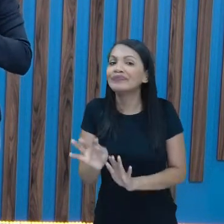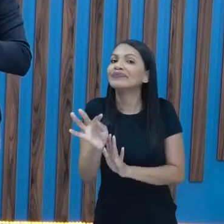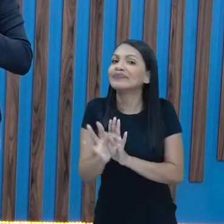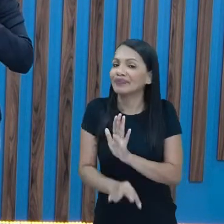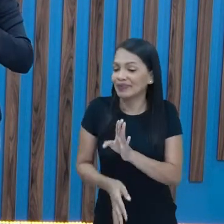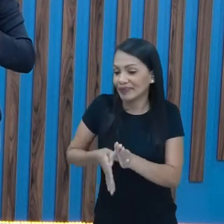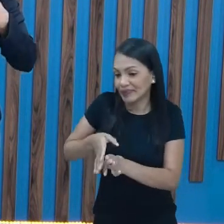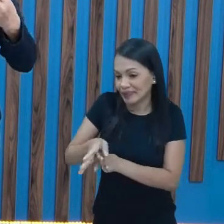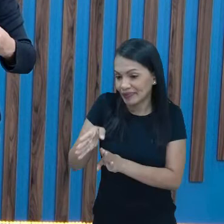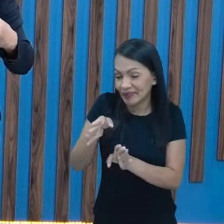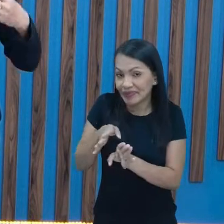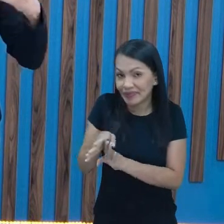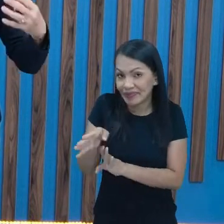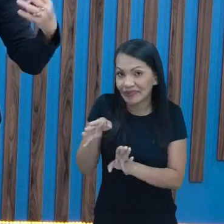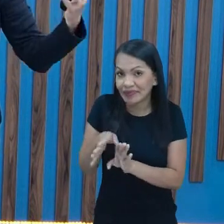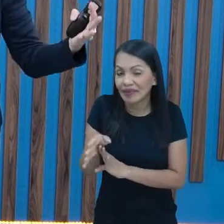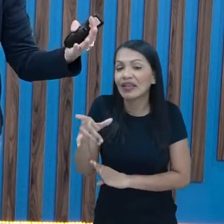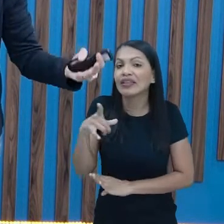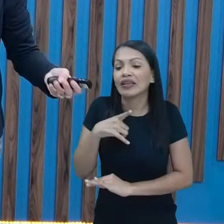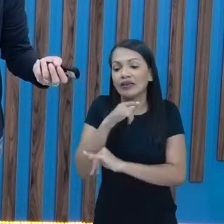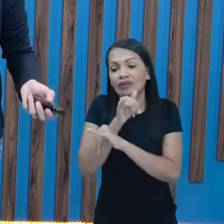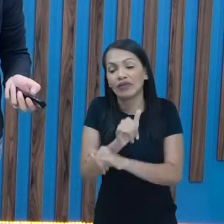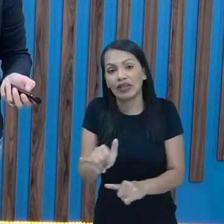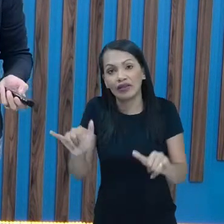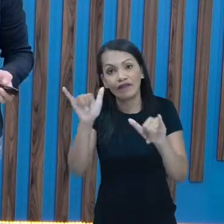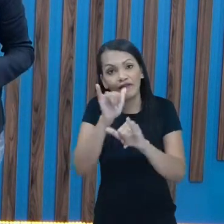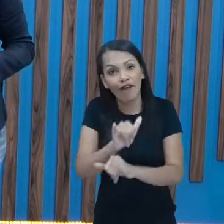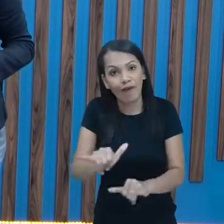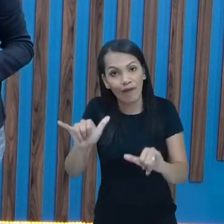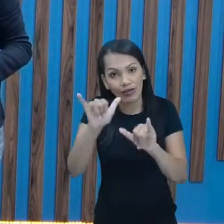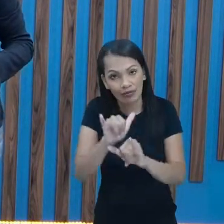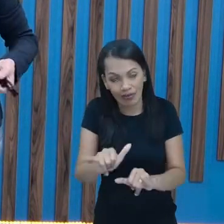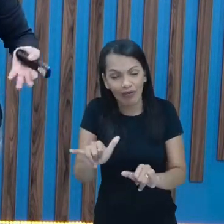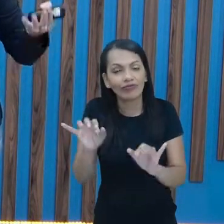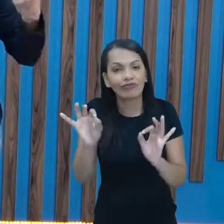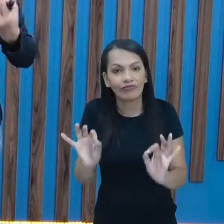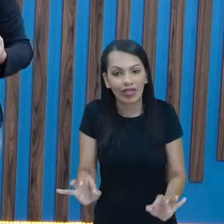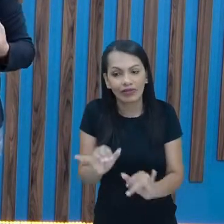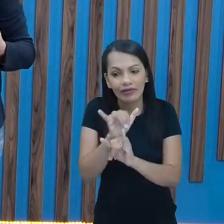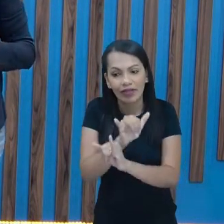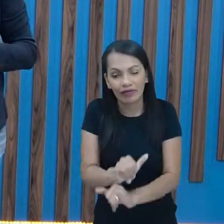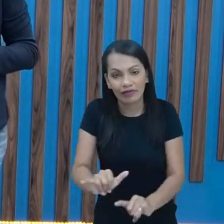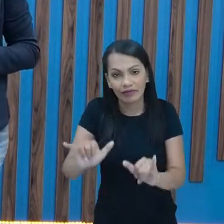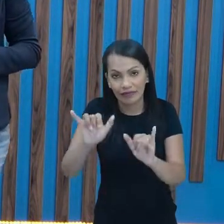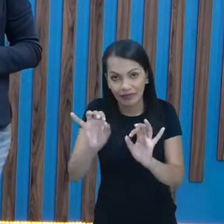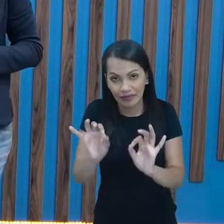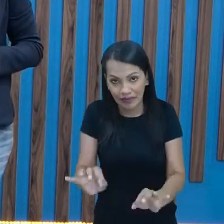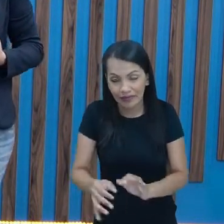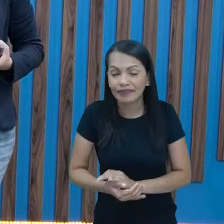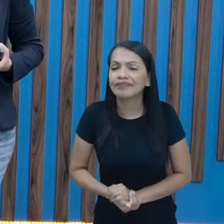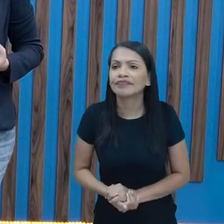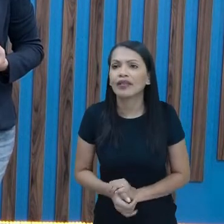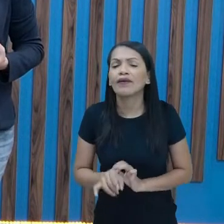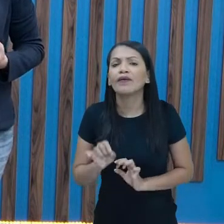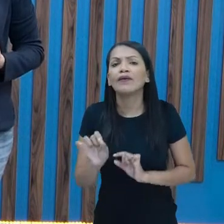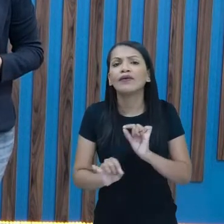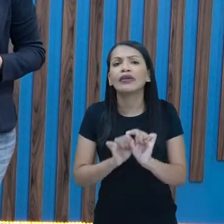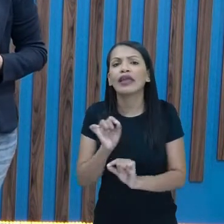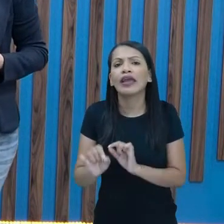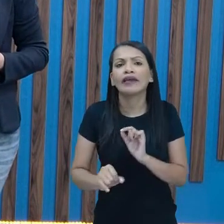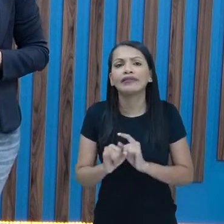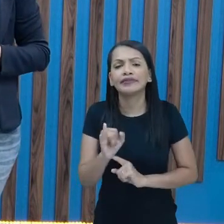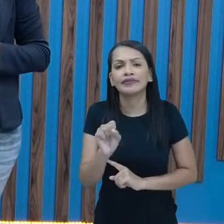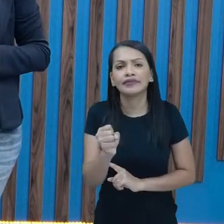instrucional, então tem a ver com informação. É uma informação que nos é passada. E o que é